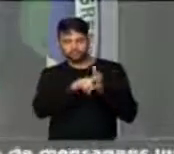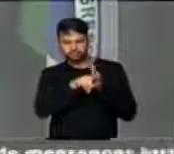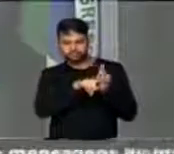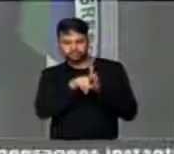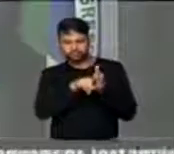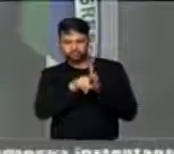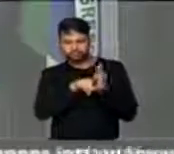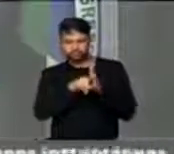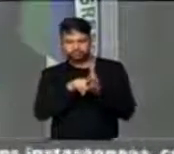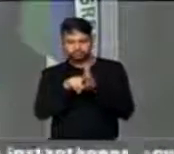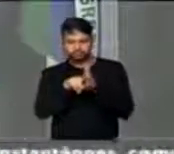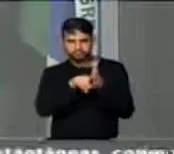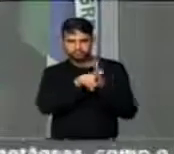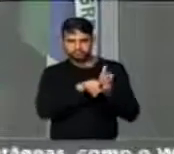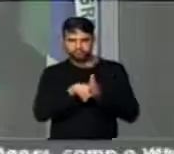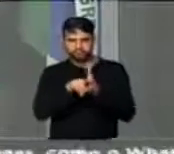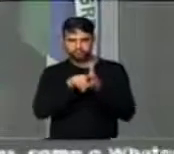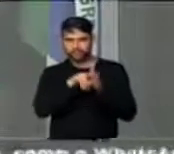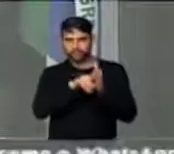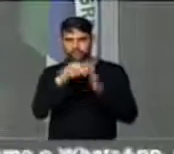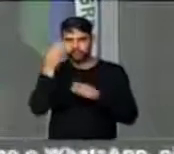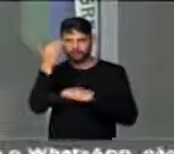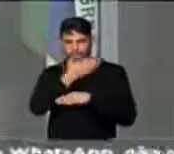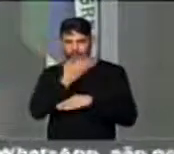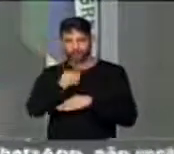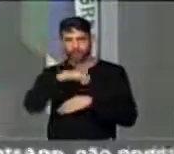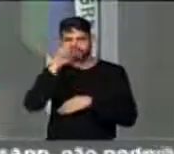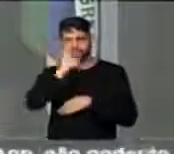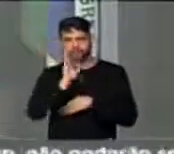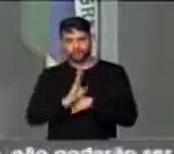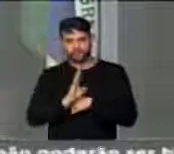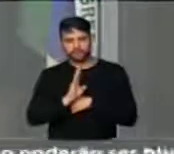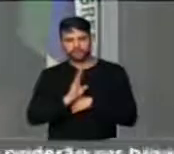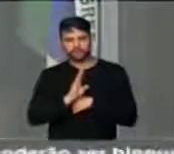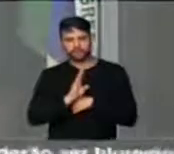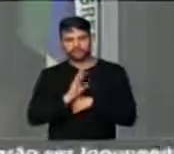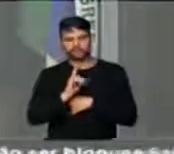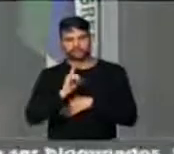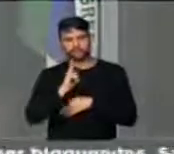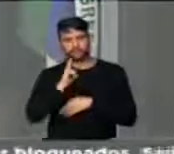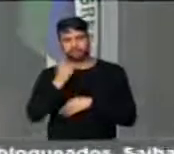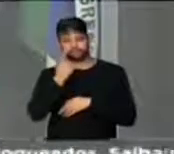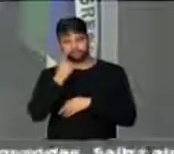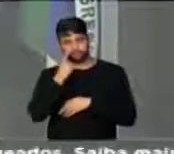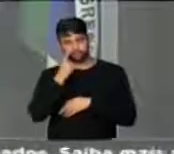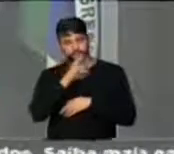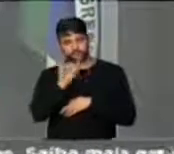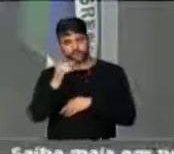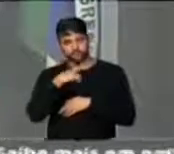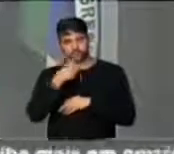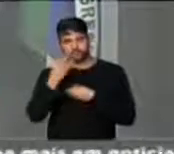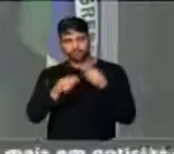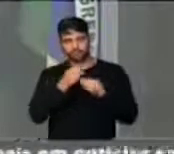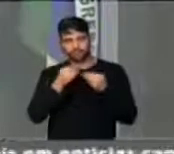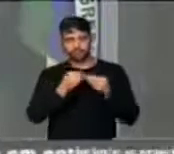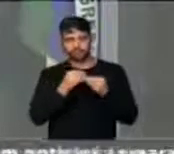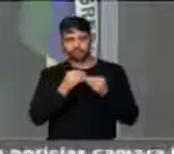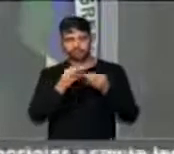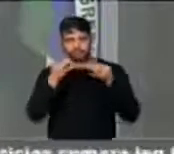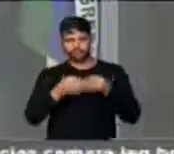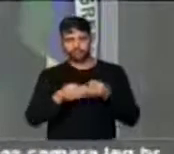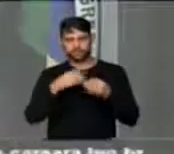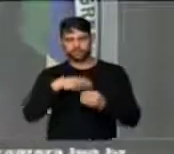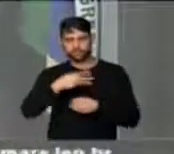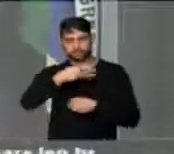dos fatos, o Brasil irá ver de maneira definitiva